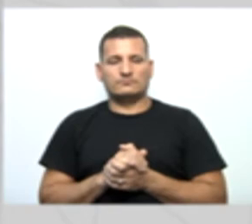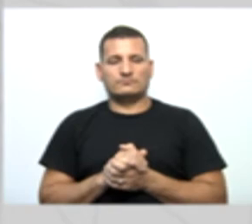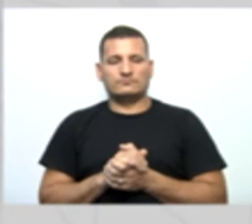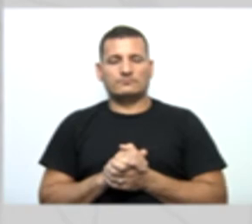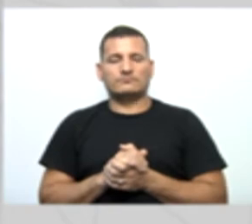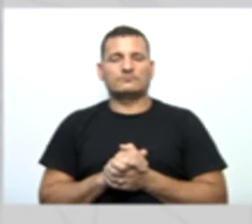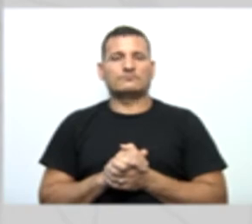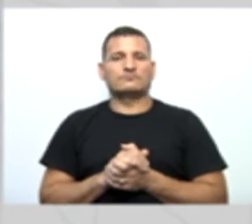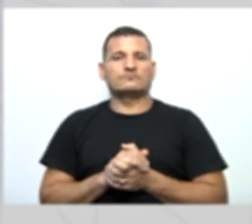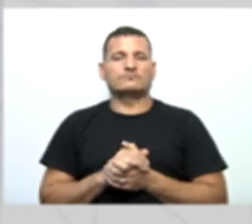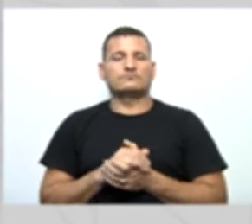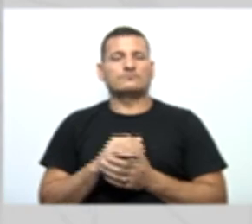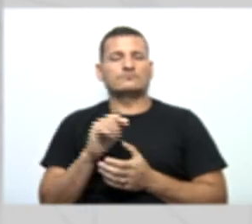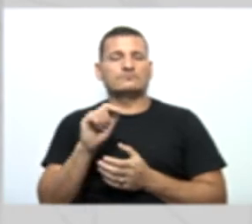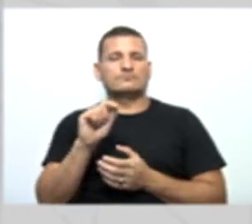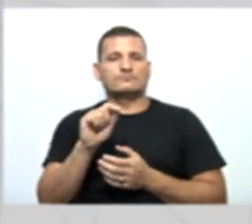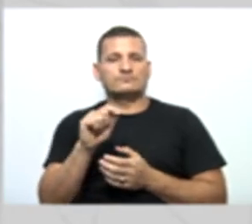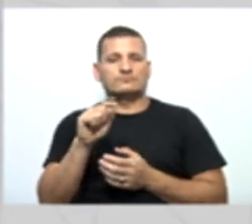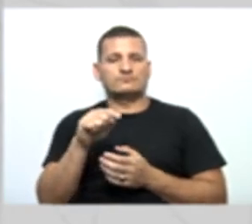as ações